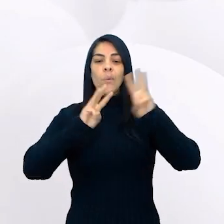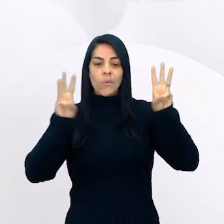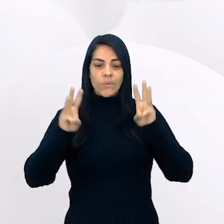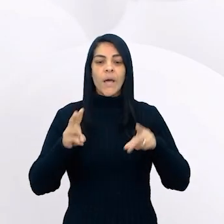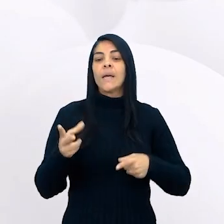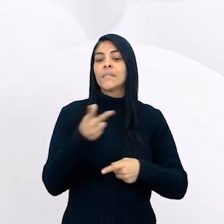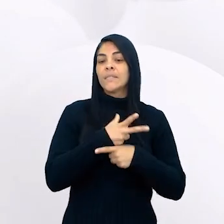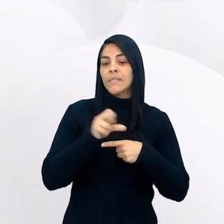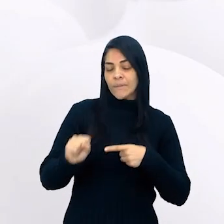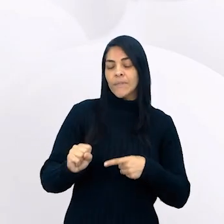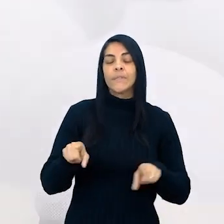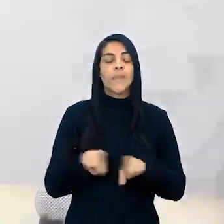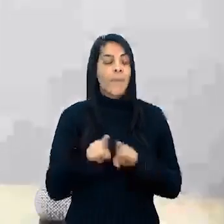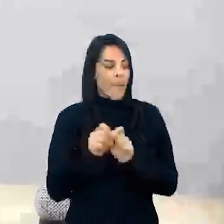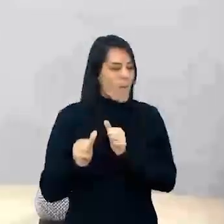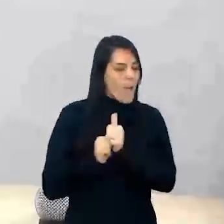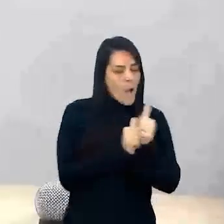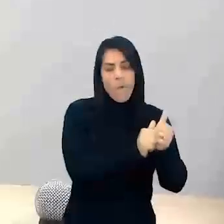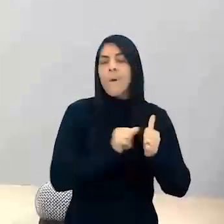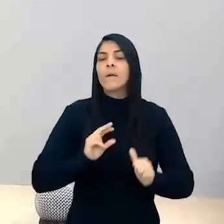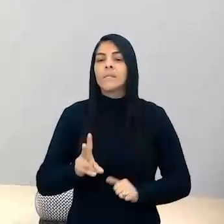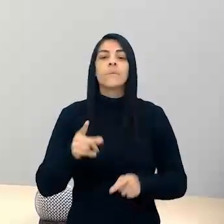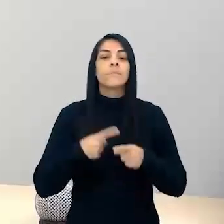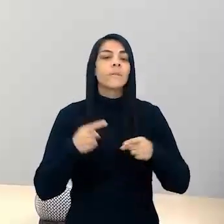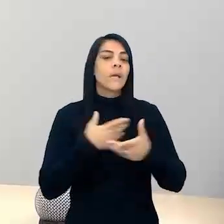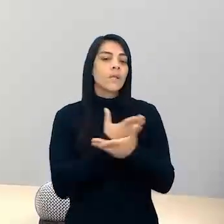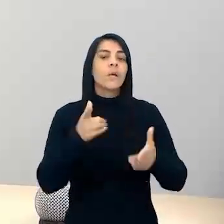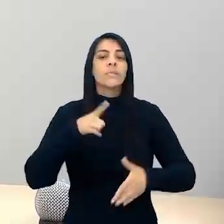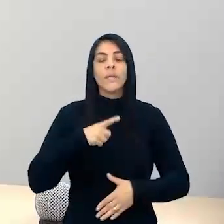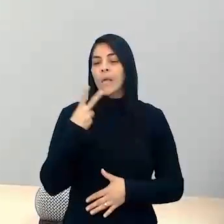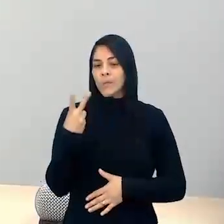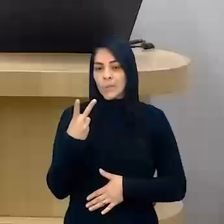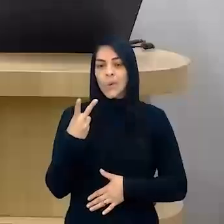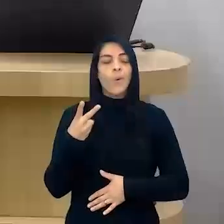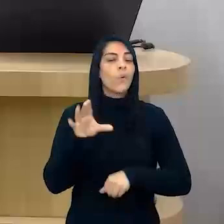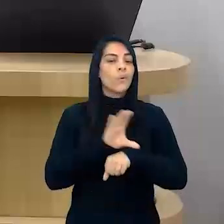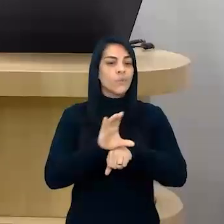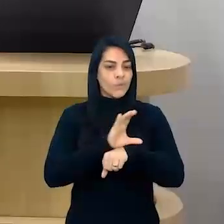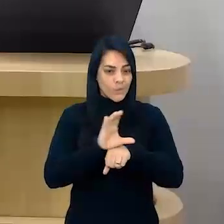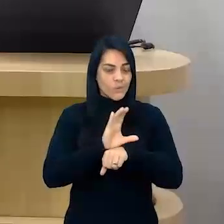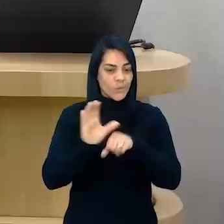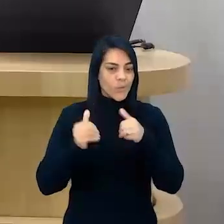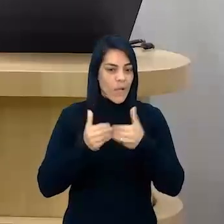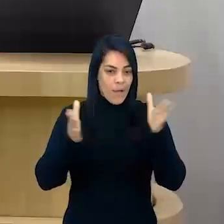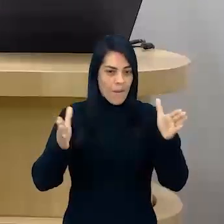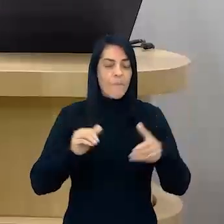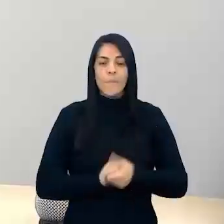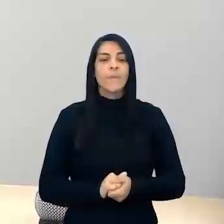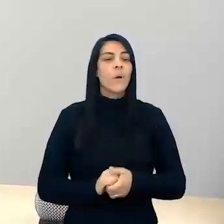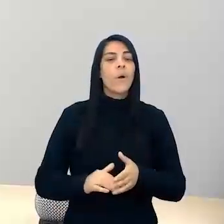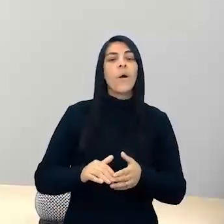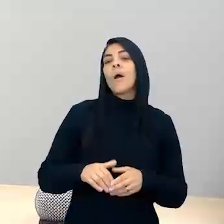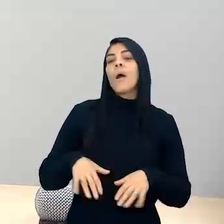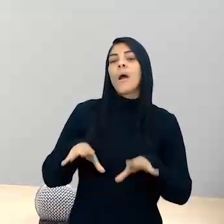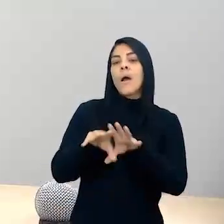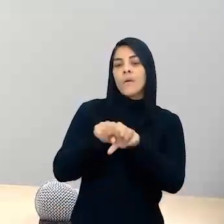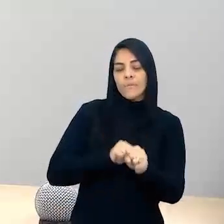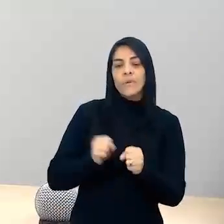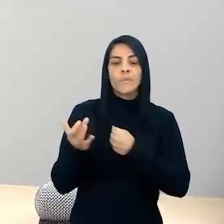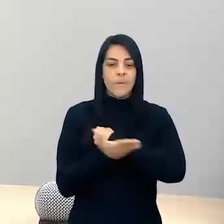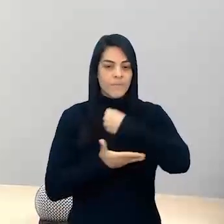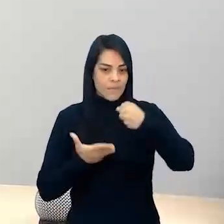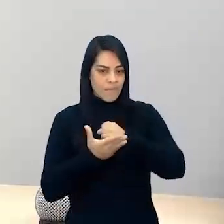aí, acompanham sempre o site da EFAP. Nós estamos com 2 cursos em aberto, né? O nivelamento e a formação básica do